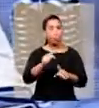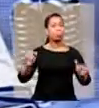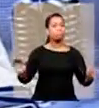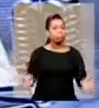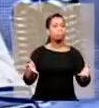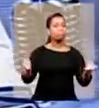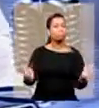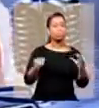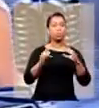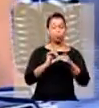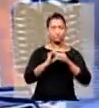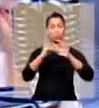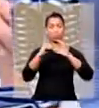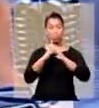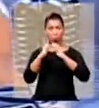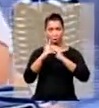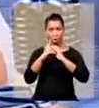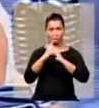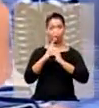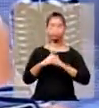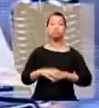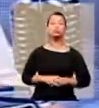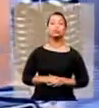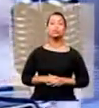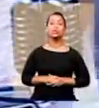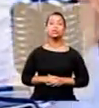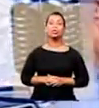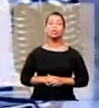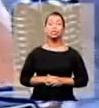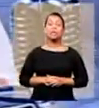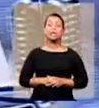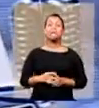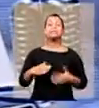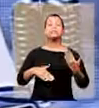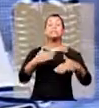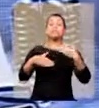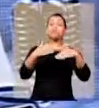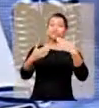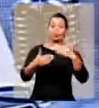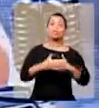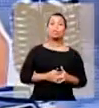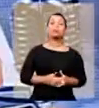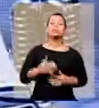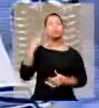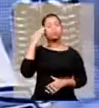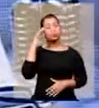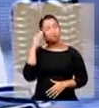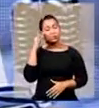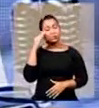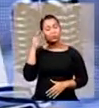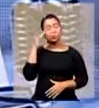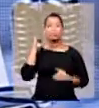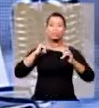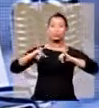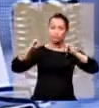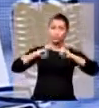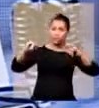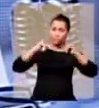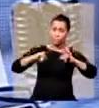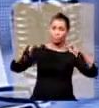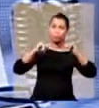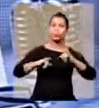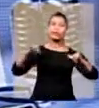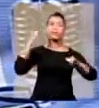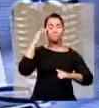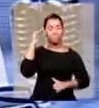nesse desenvolvimento, dessa conscientização, de campanhas de conscientização. O primeiro fórum que o Jatobá apontou foi